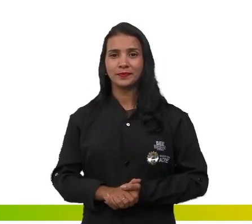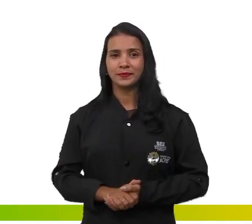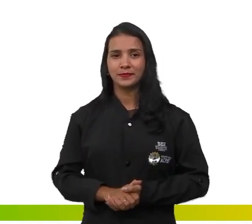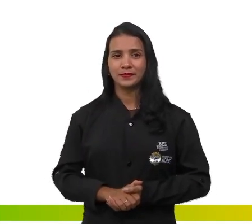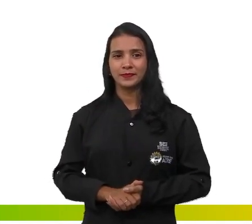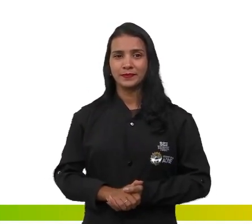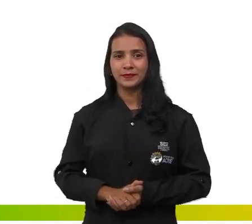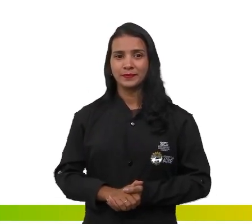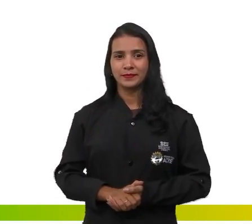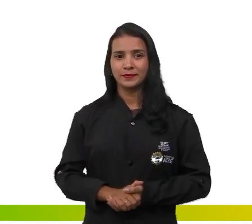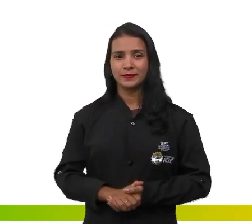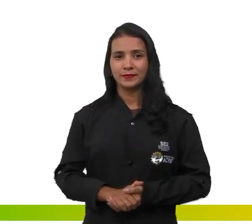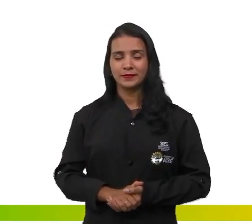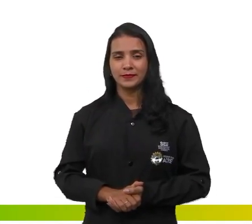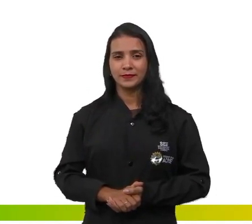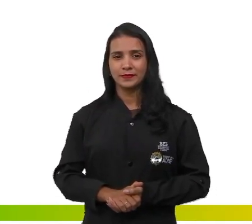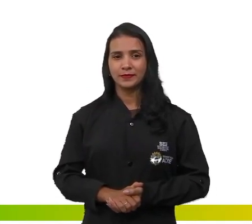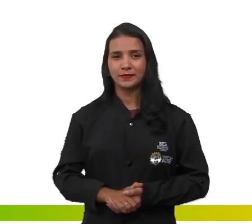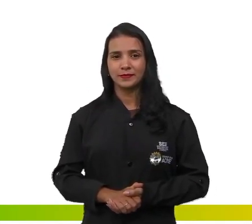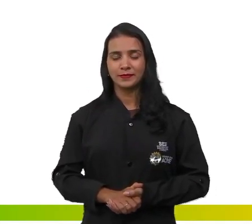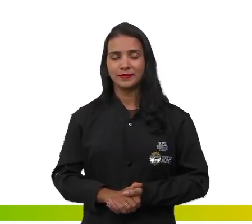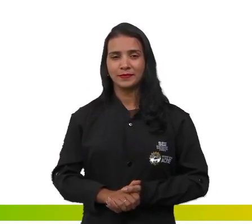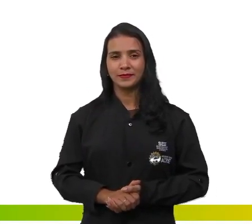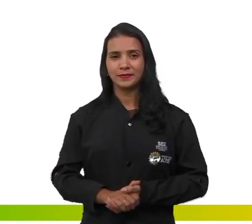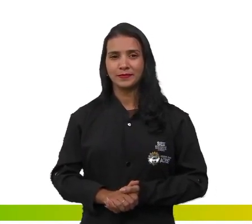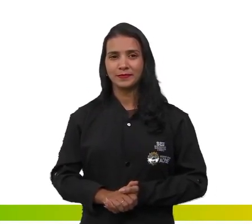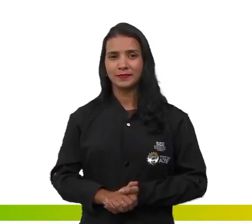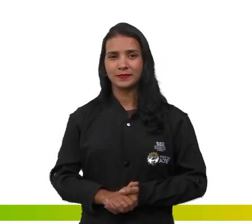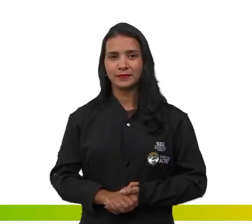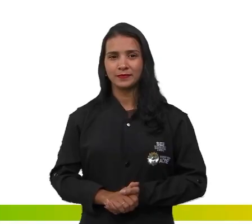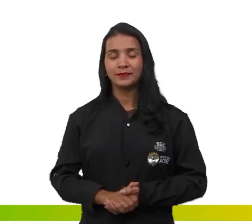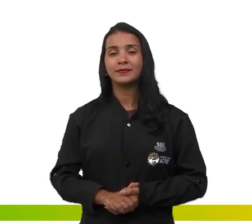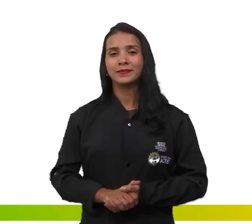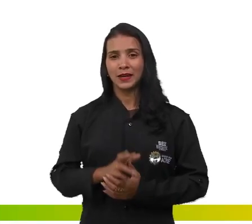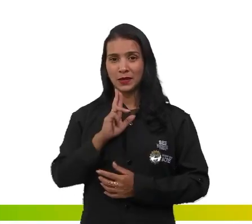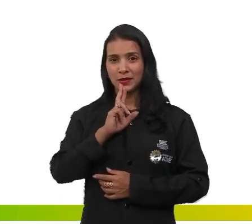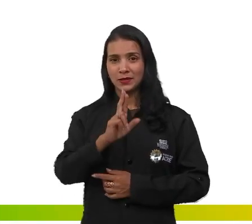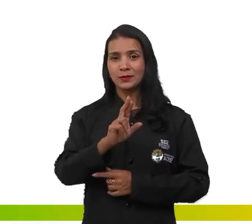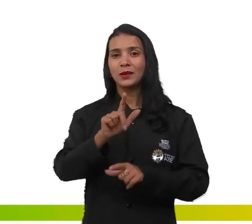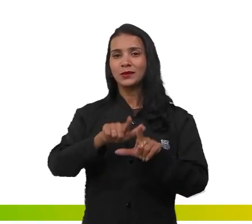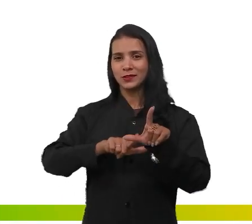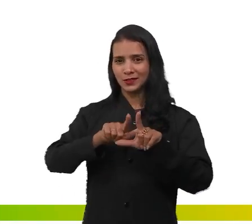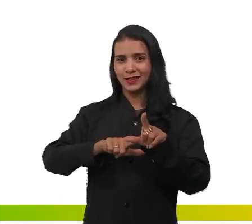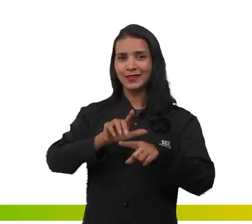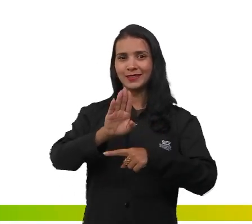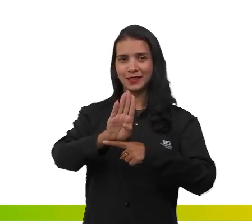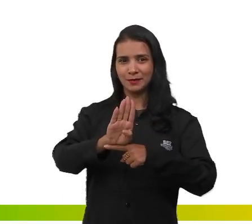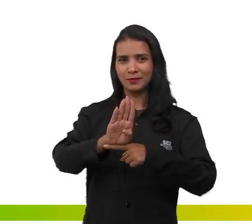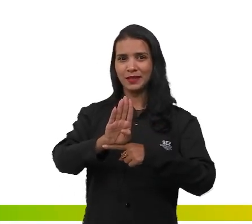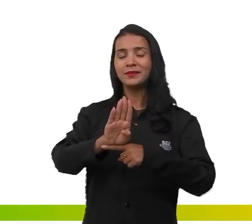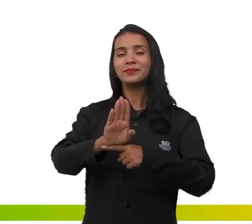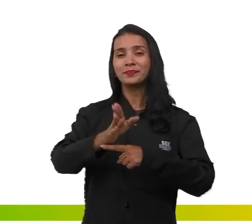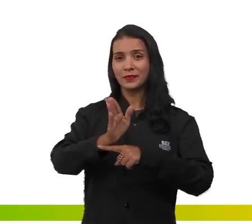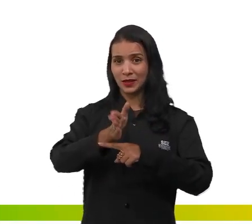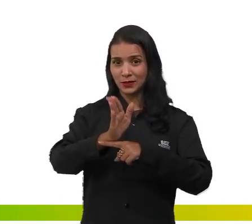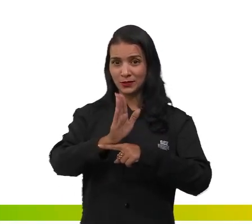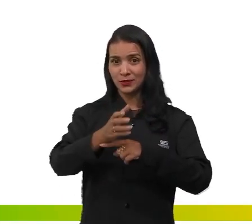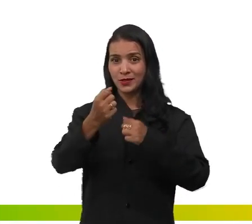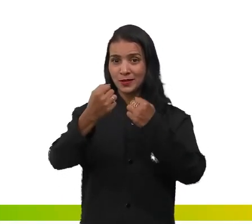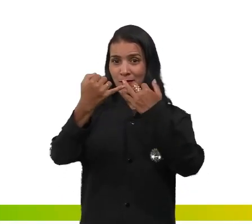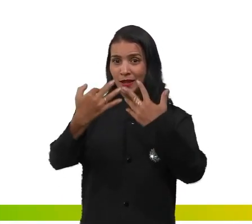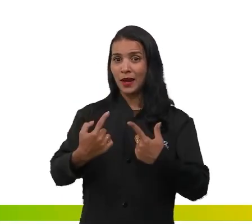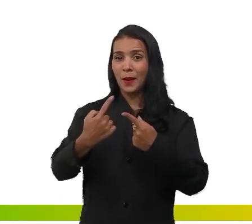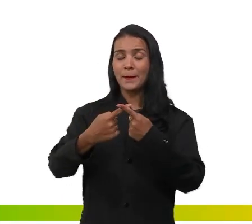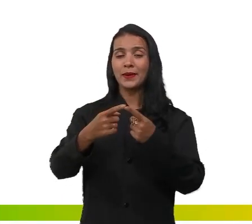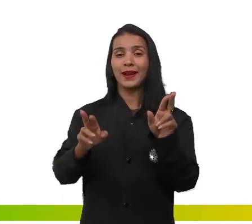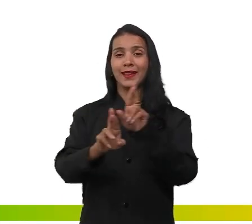E, epistásia. É a B, né, pessoal? A gente viu isso, é uma herança ligada ao sexo, o